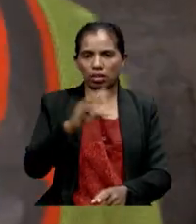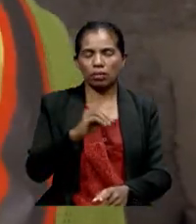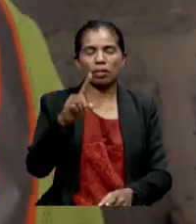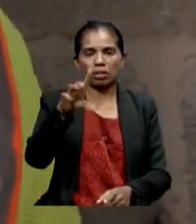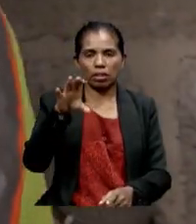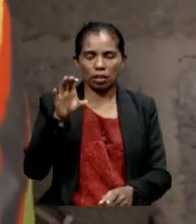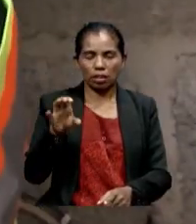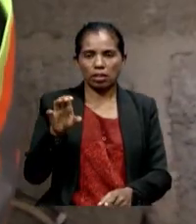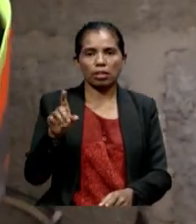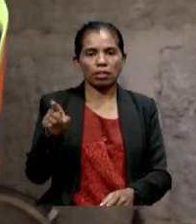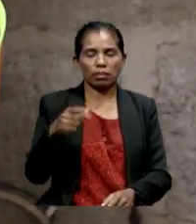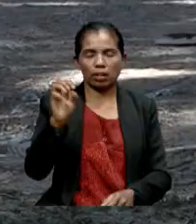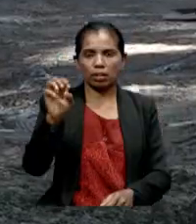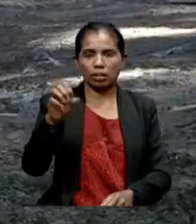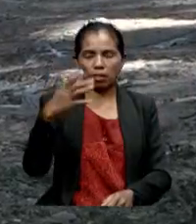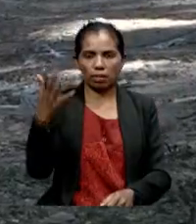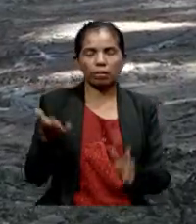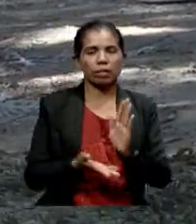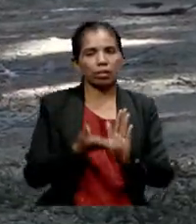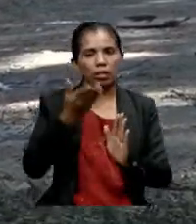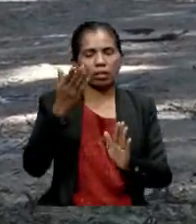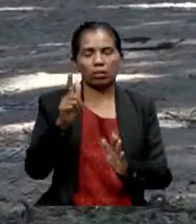centavo 0,15, saiba